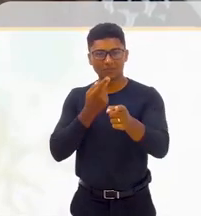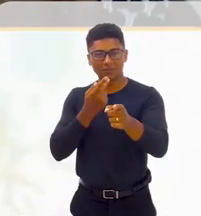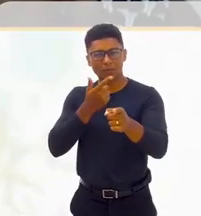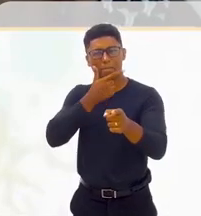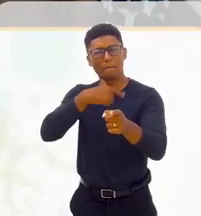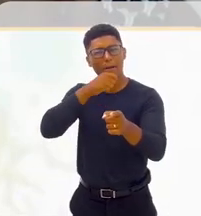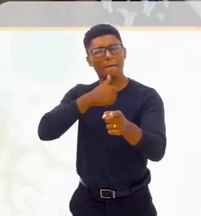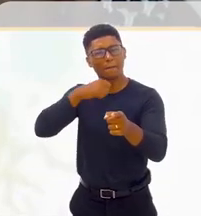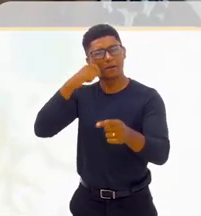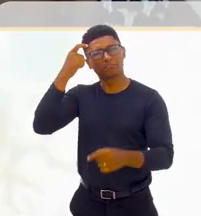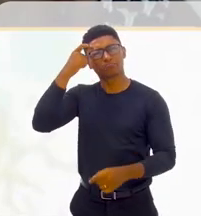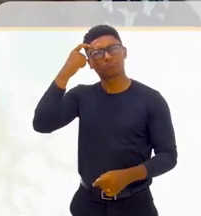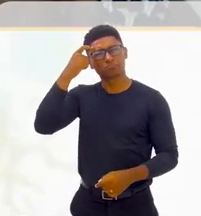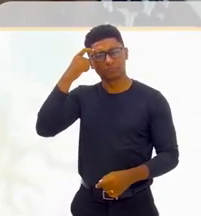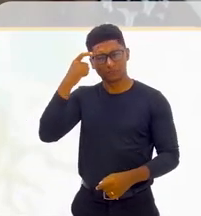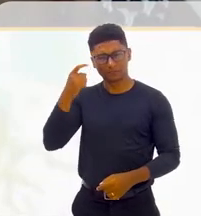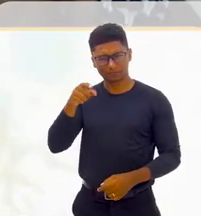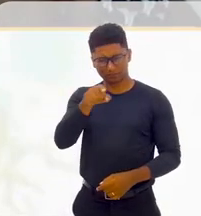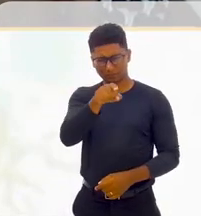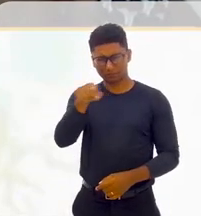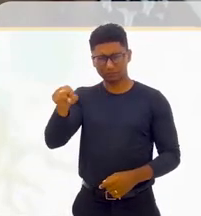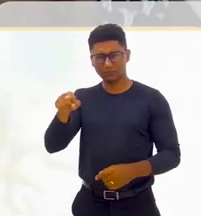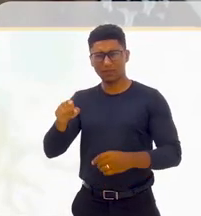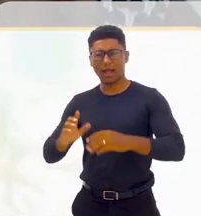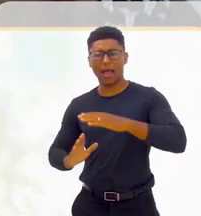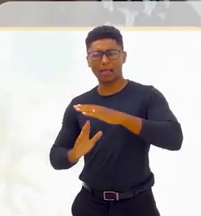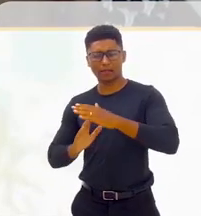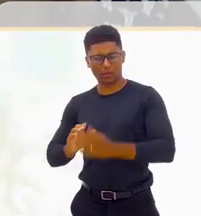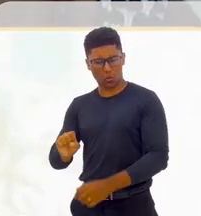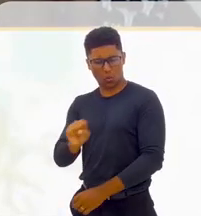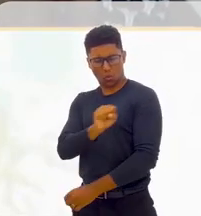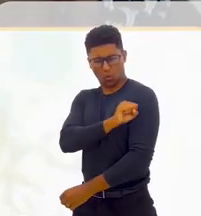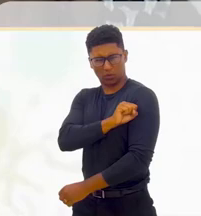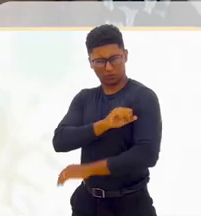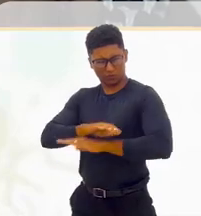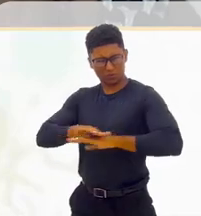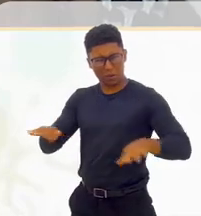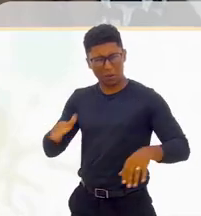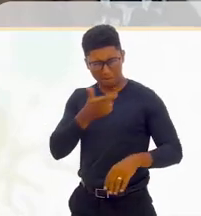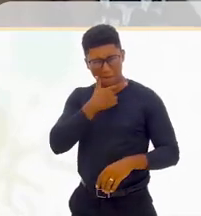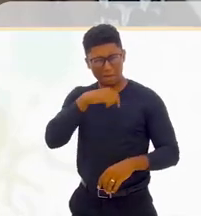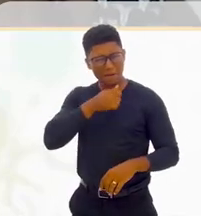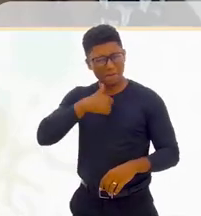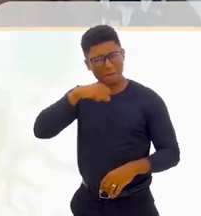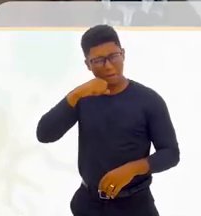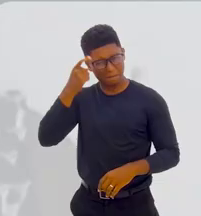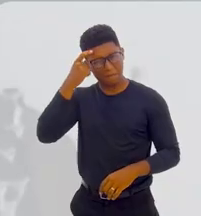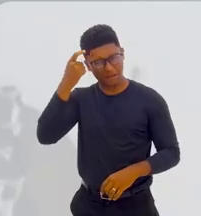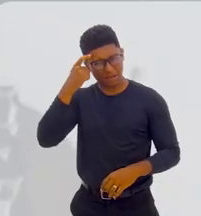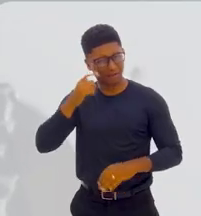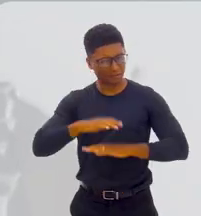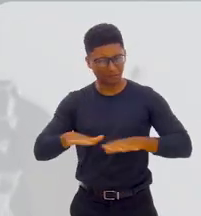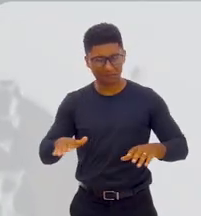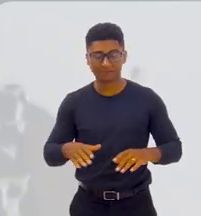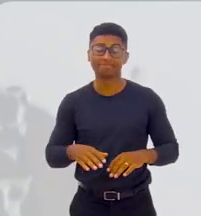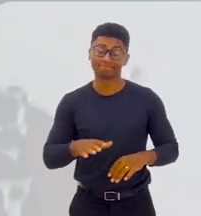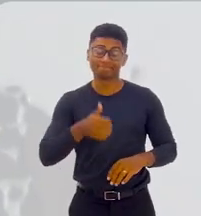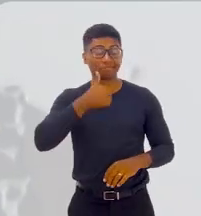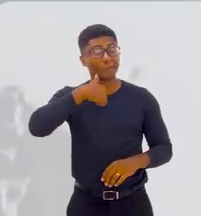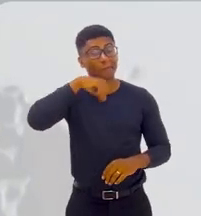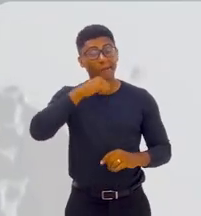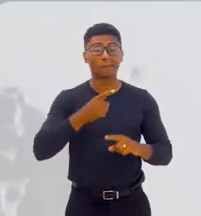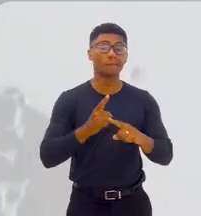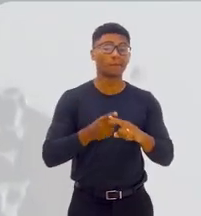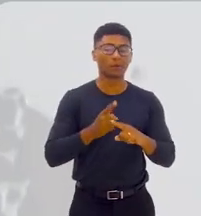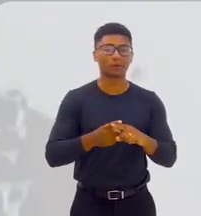seus pais sonhavam que vocês fizessem só até a oitava série. Isso. Na verdade, minha mãe, né? Porque